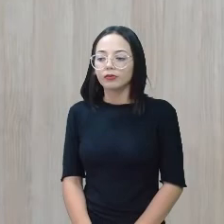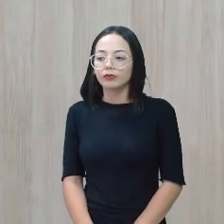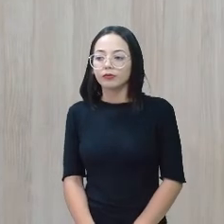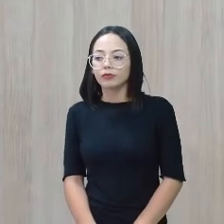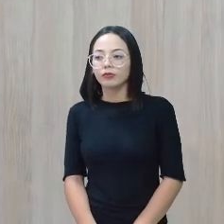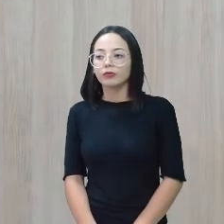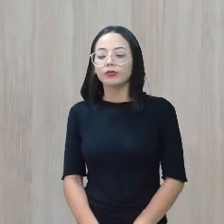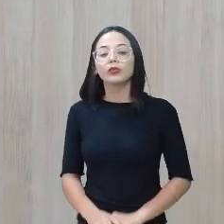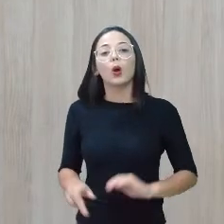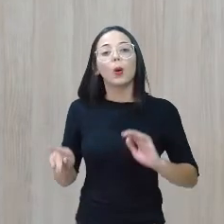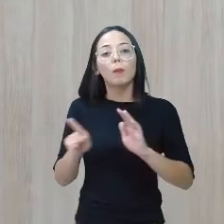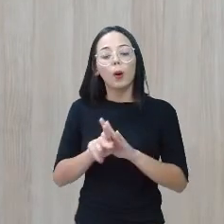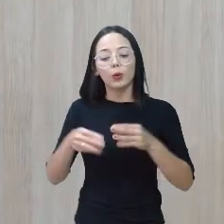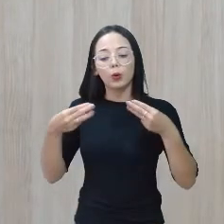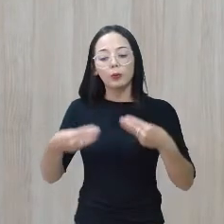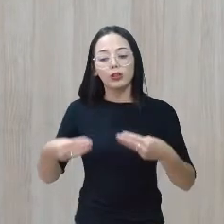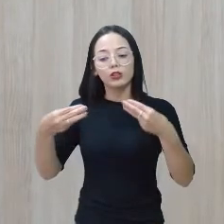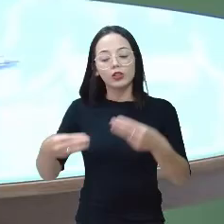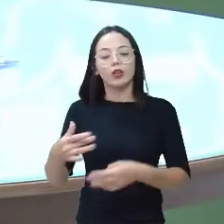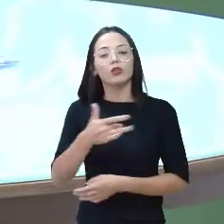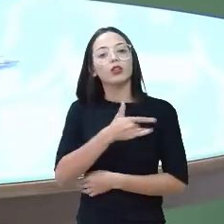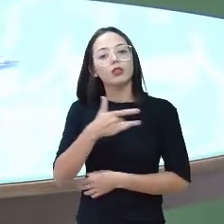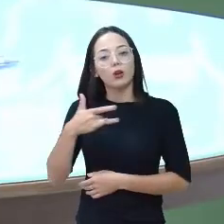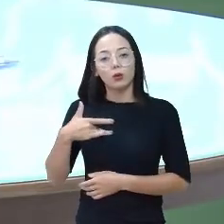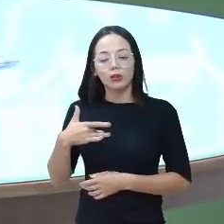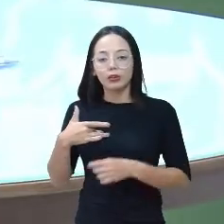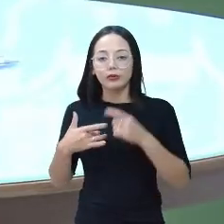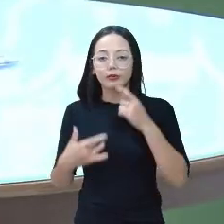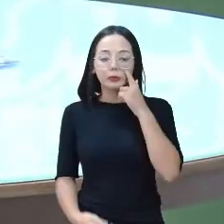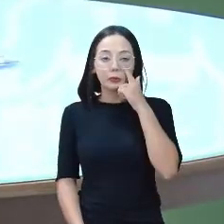pelo Ministério da Saúde,